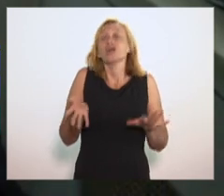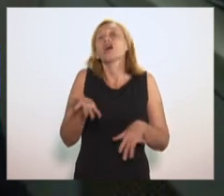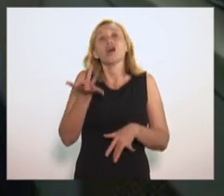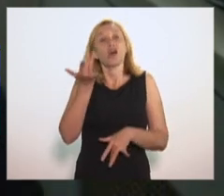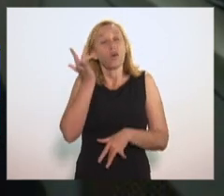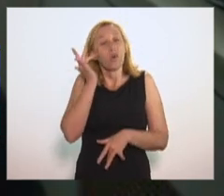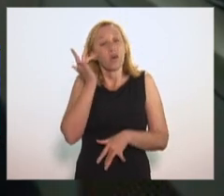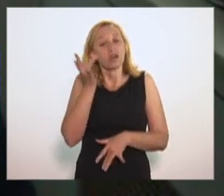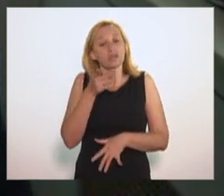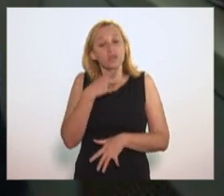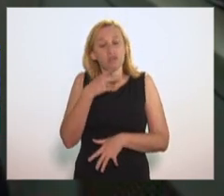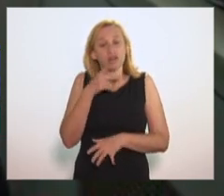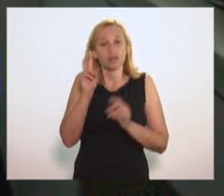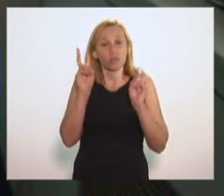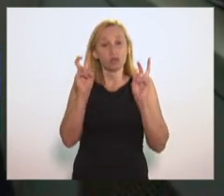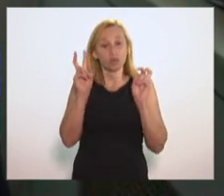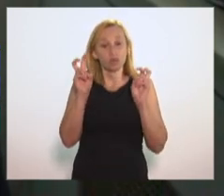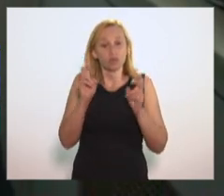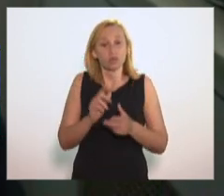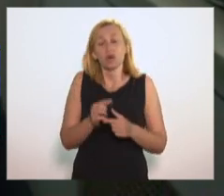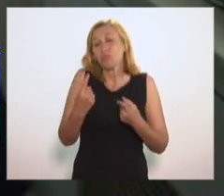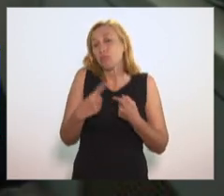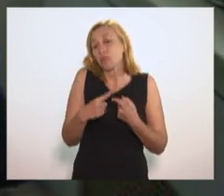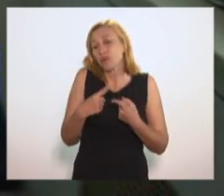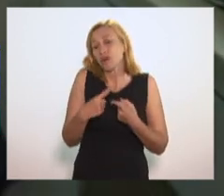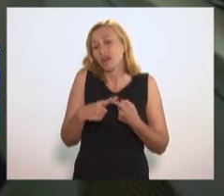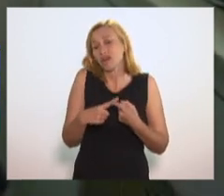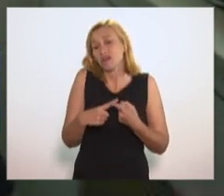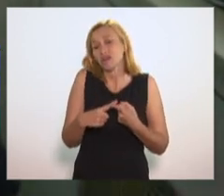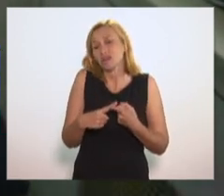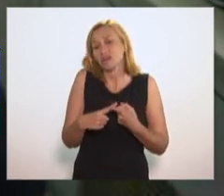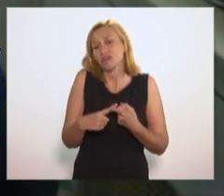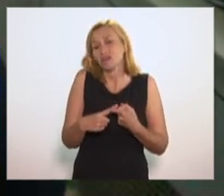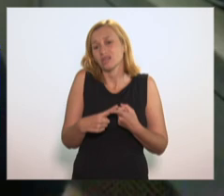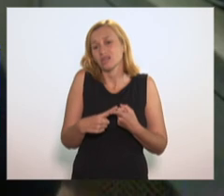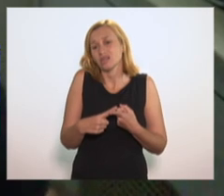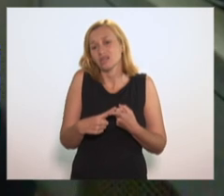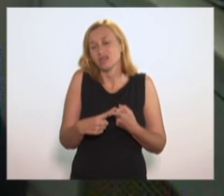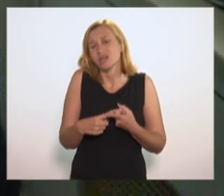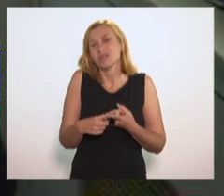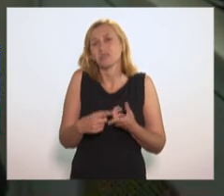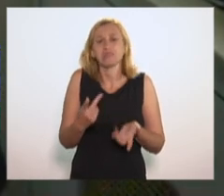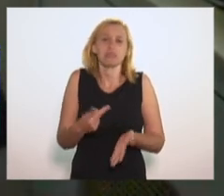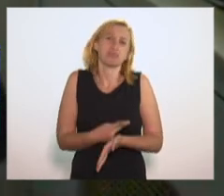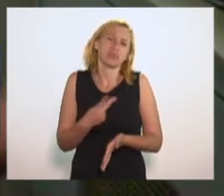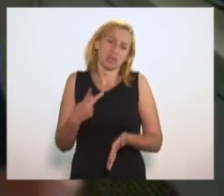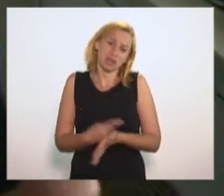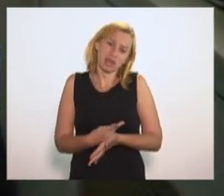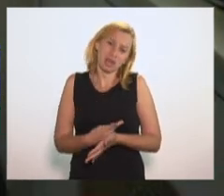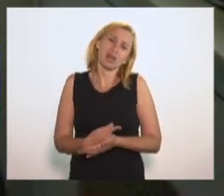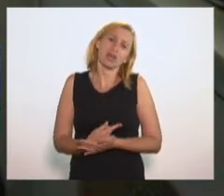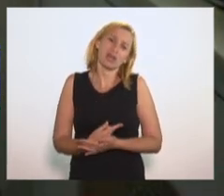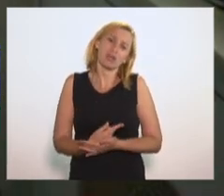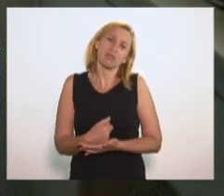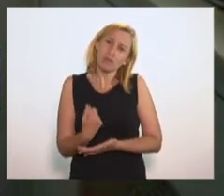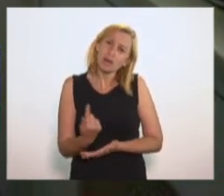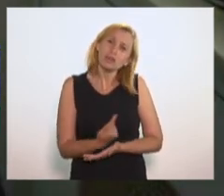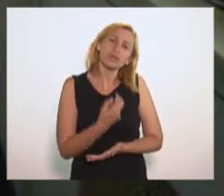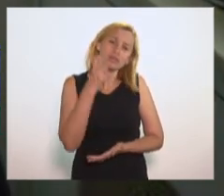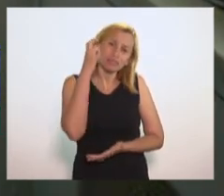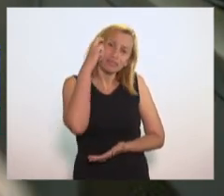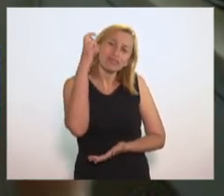estou colocando essa questão até porque é um insulto a nossa inteligência